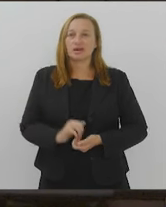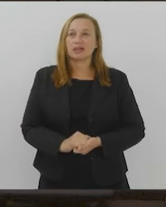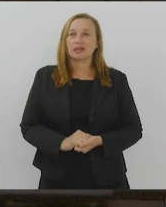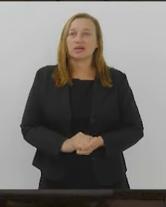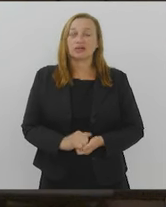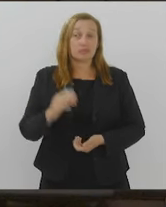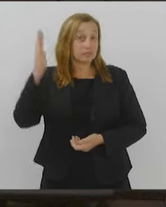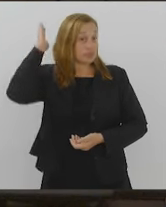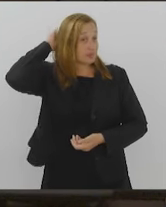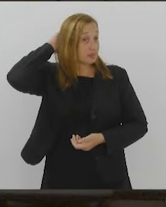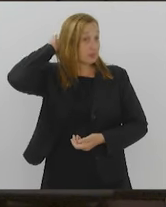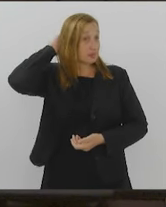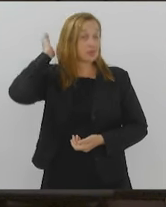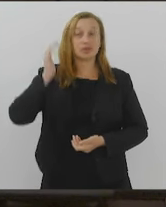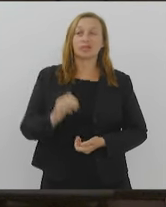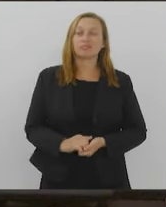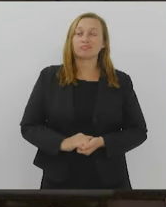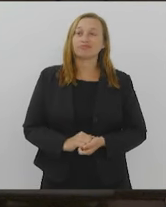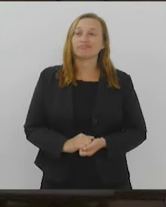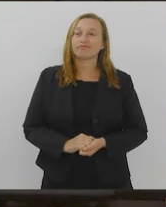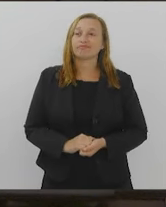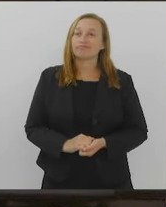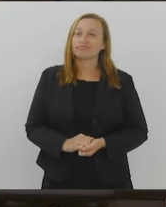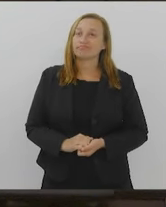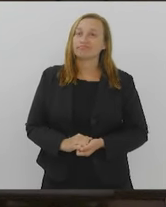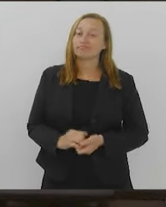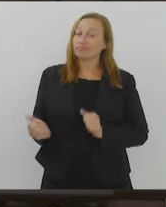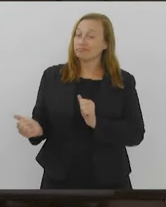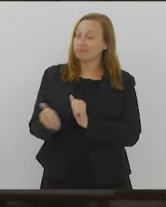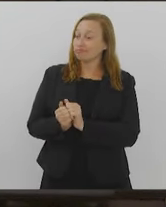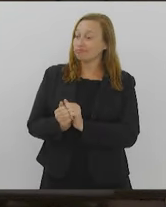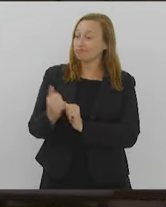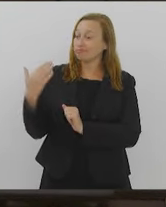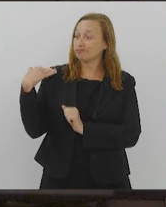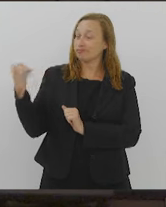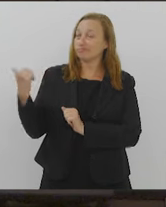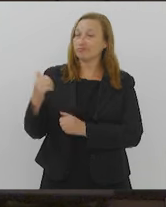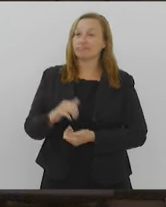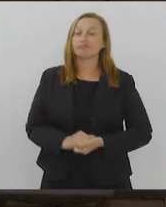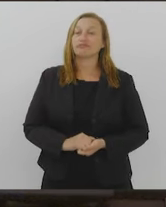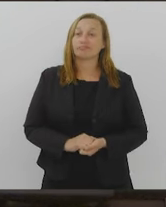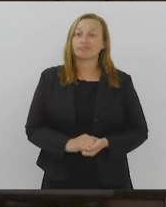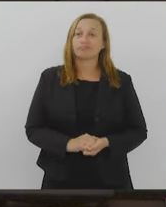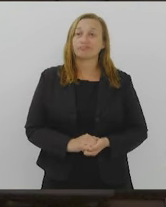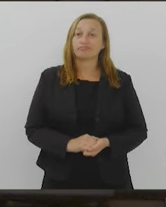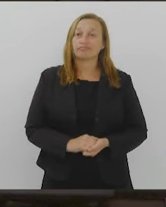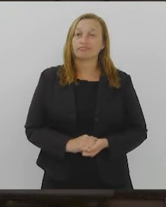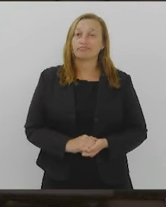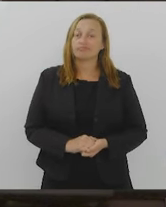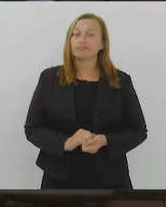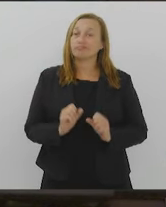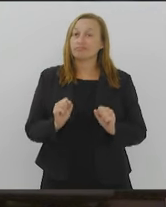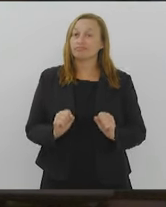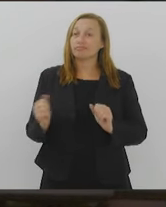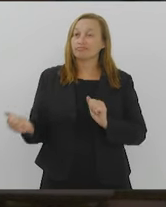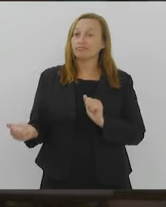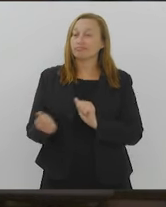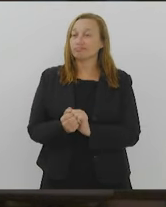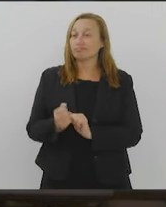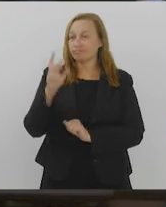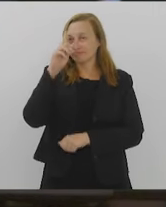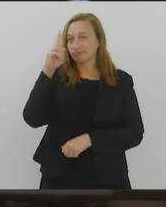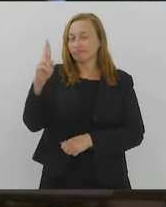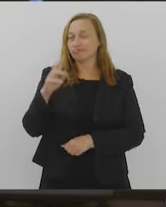Pará, ao qual eu tenho o privilégio de estar aqui ao meu lado. O privilégio é meu de poder estar ao lado do Senhor